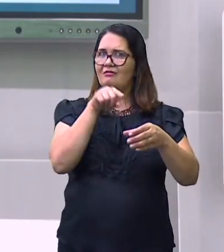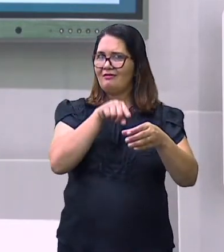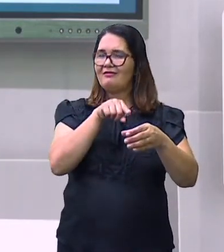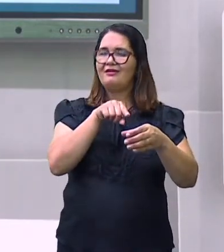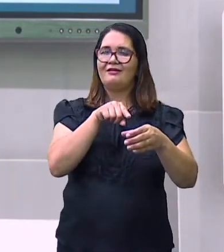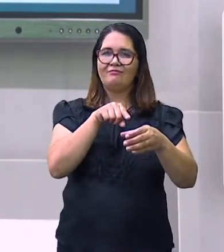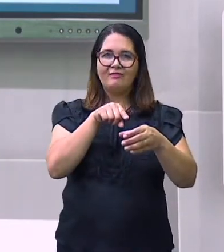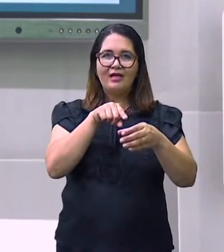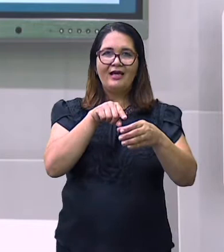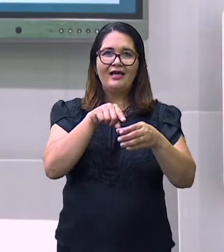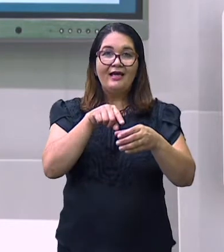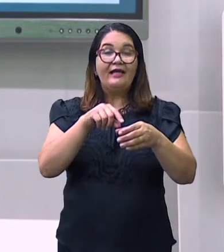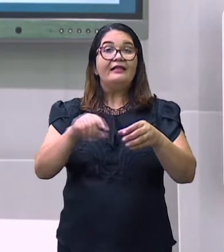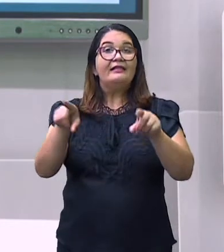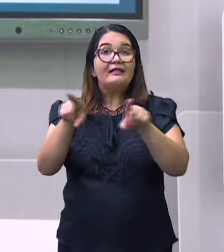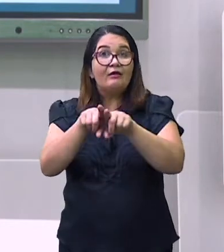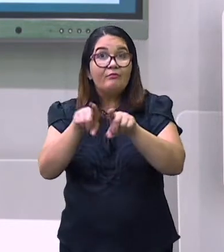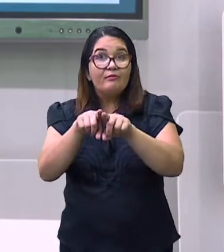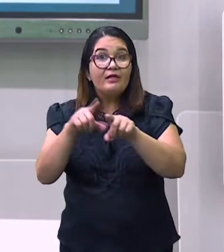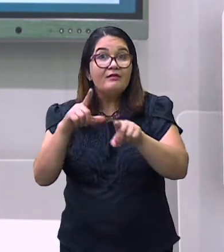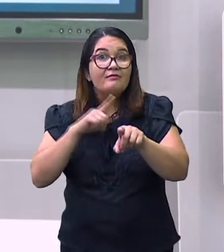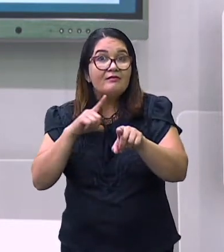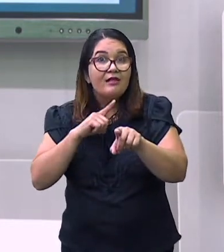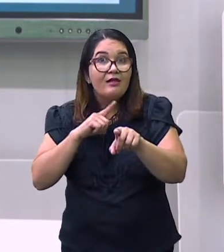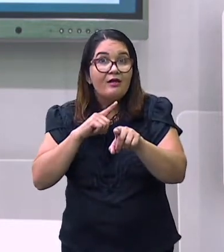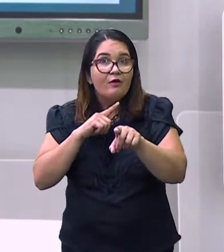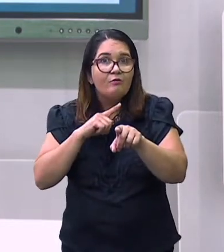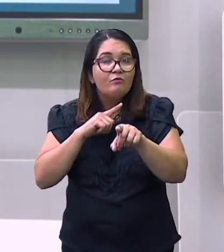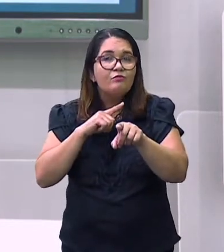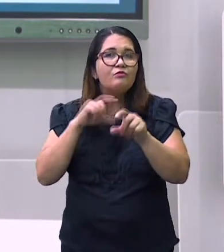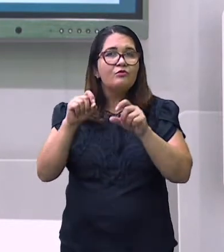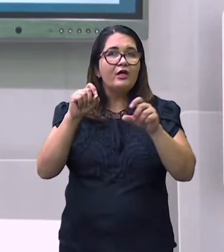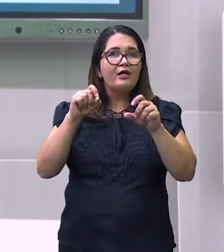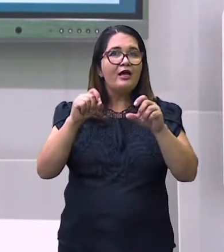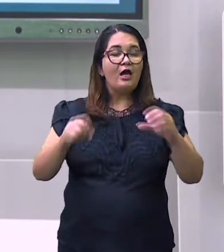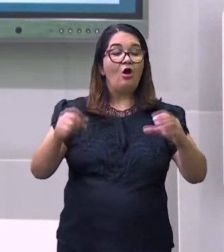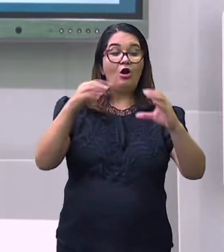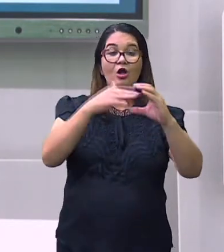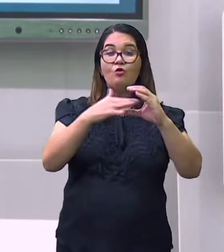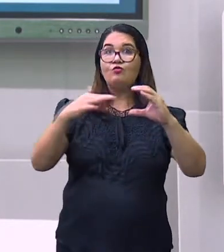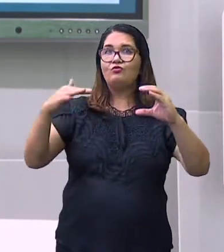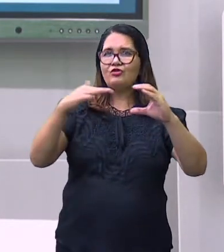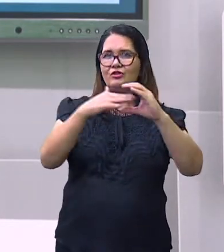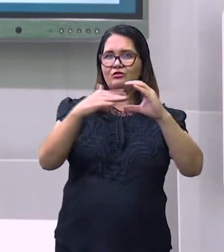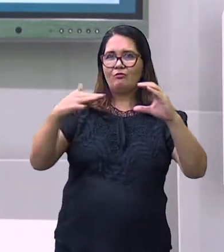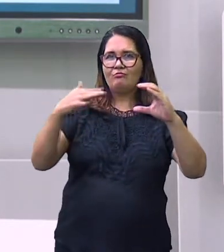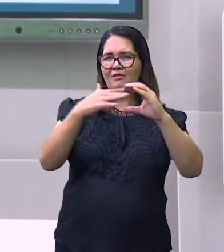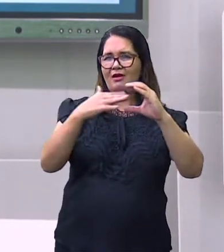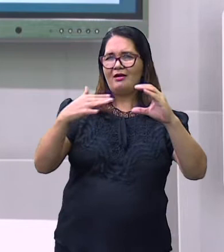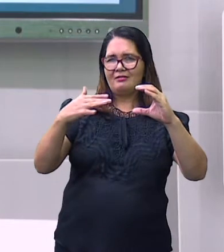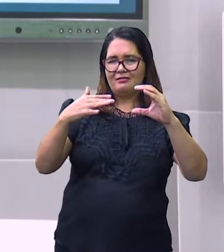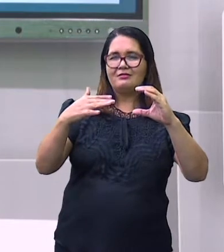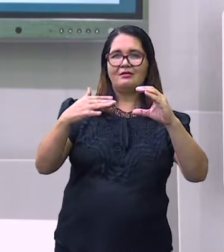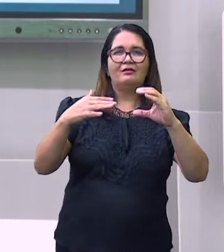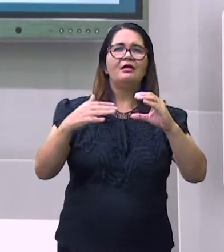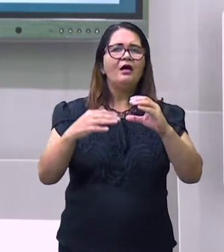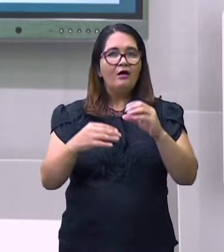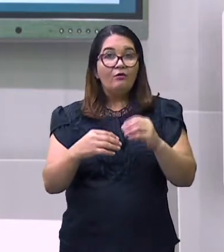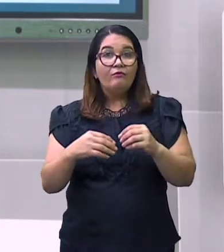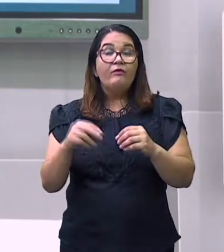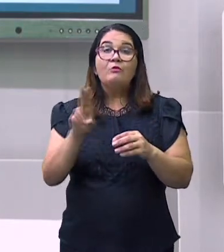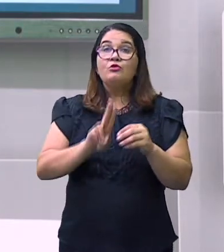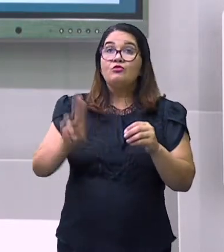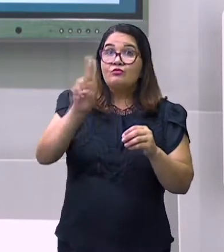o citoplasma. E aí, o citoplasma, ele está de rosa. Como que seria esse